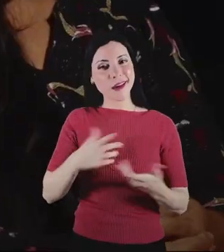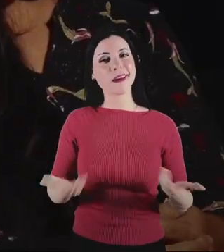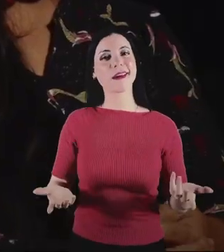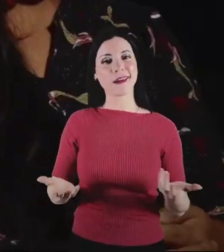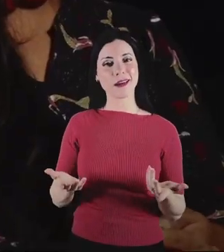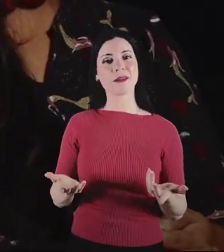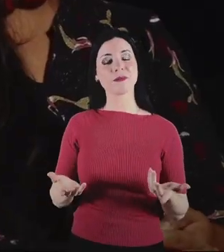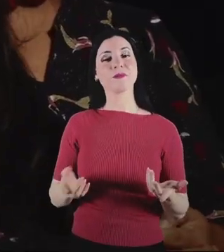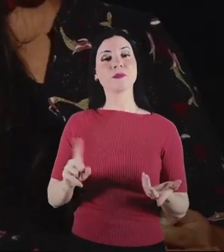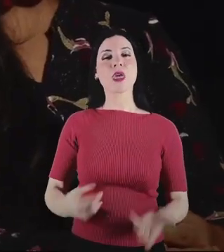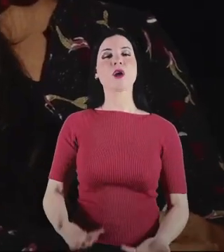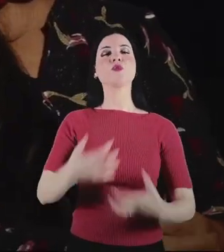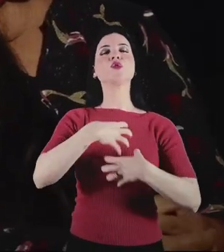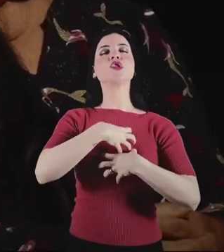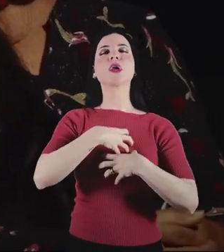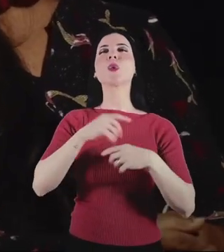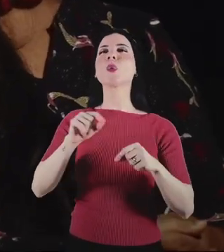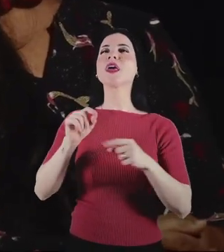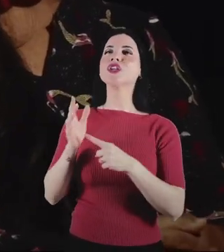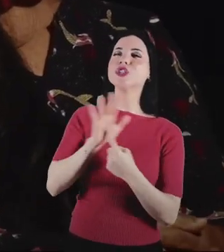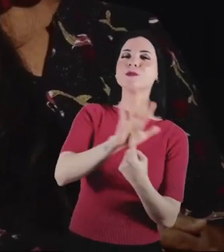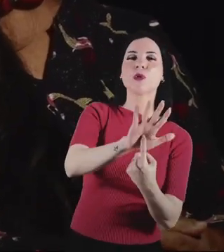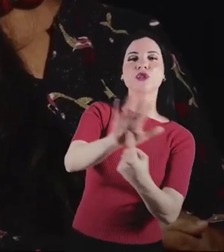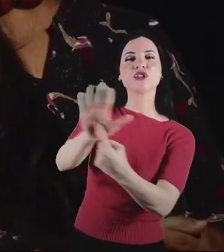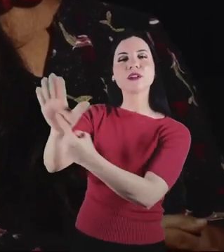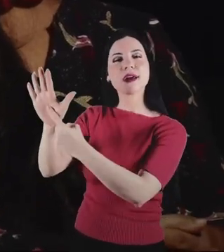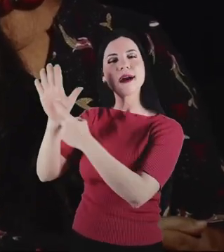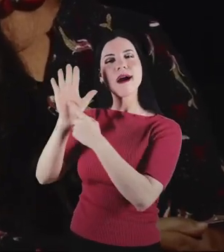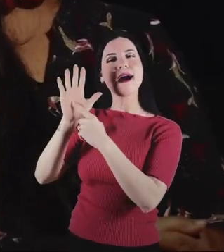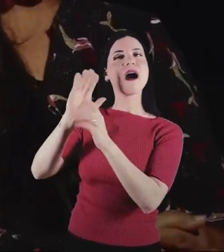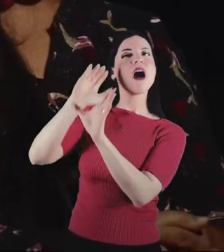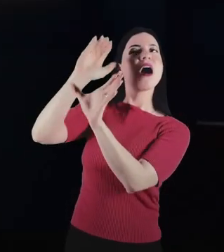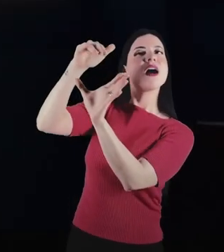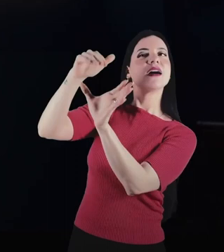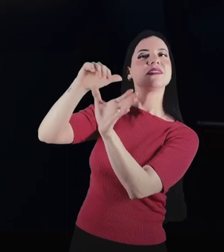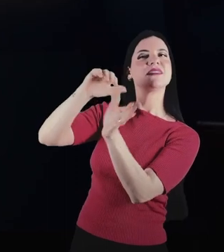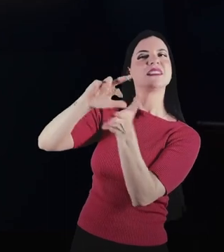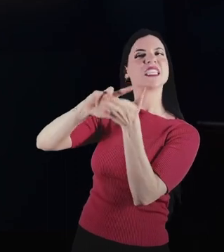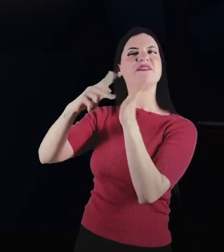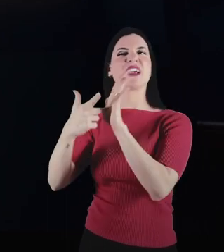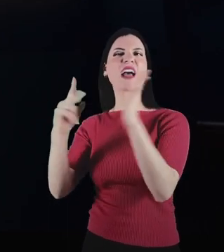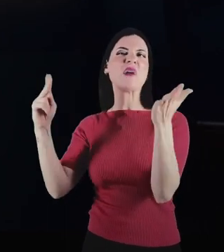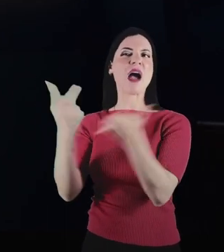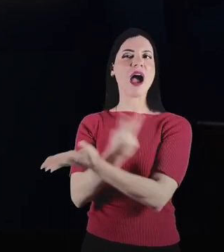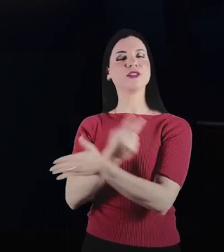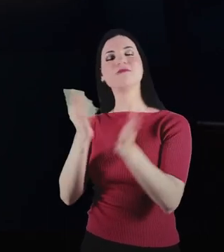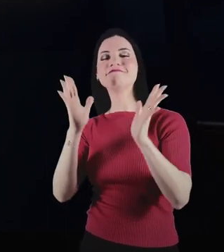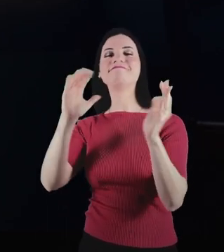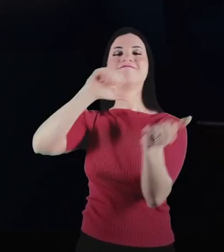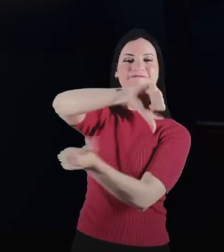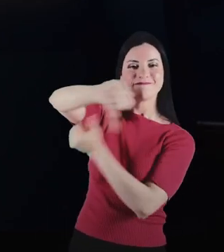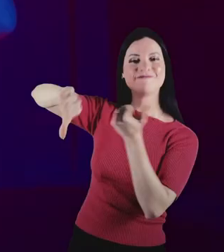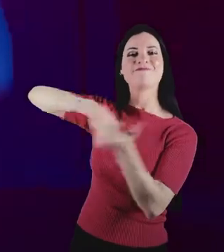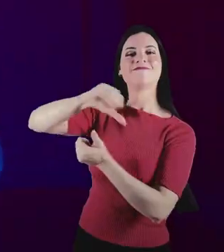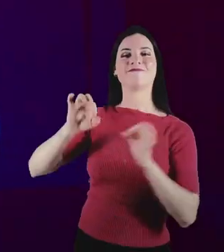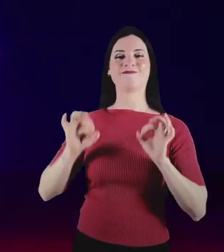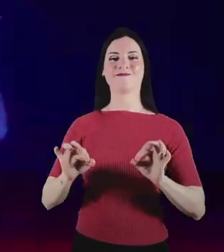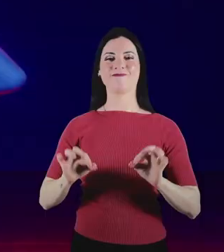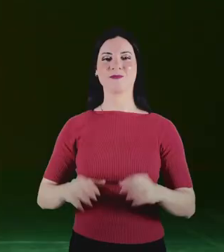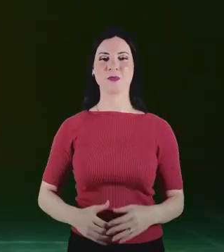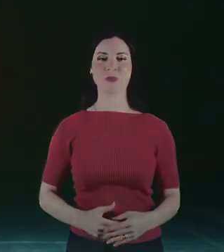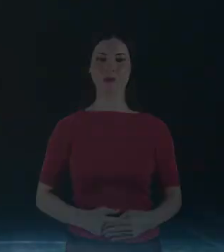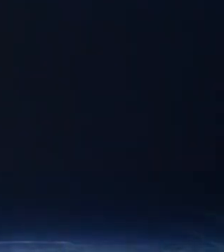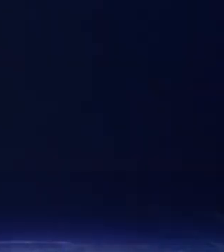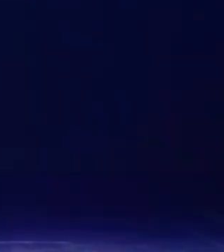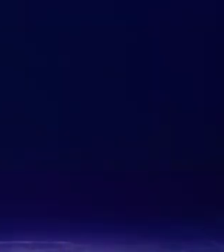É uma forma também de trazer, né, uma desmistificação, né, desse corpo indígena.